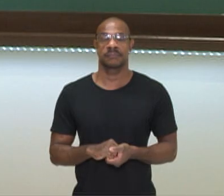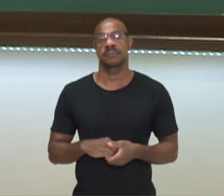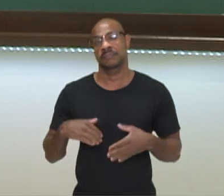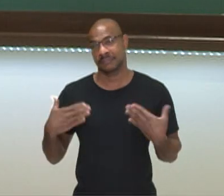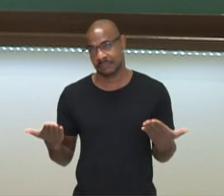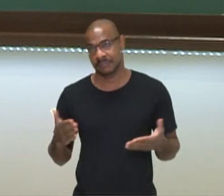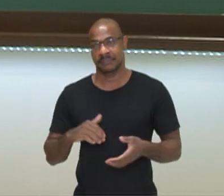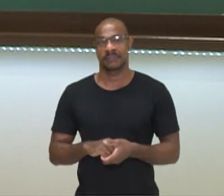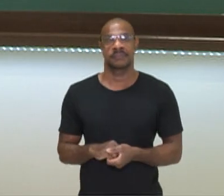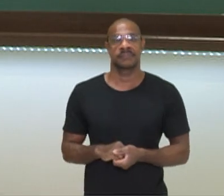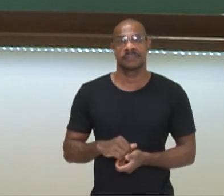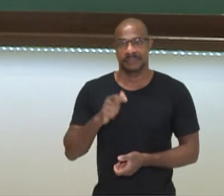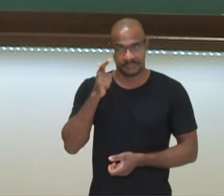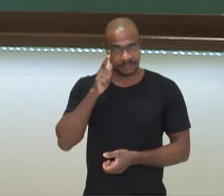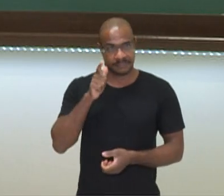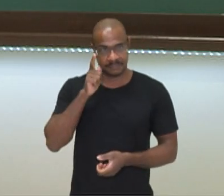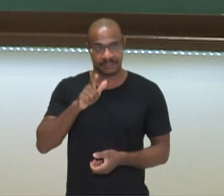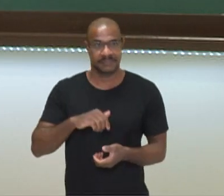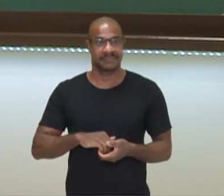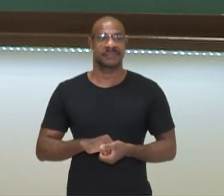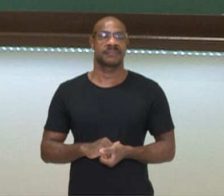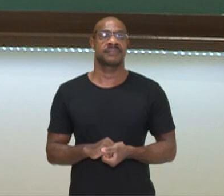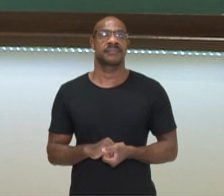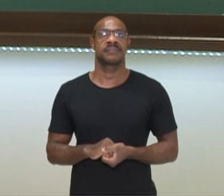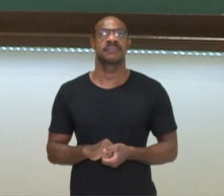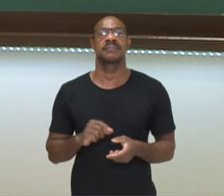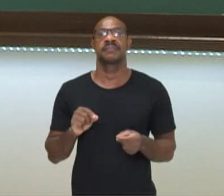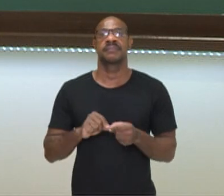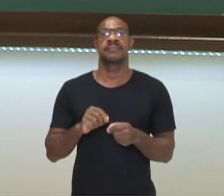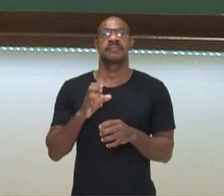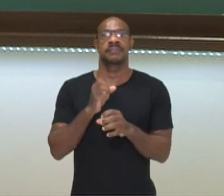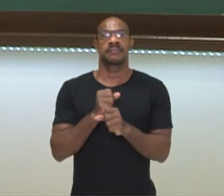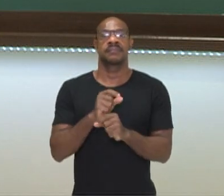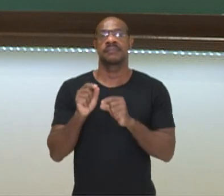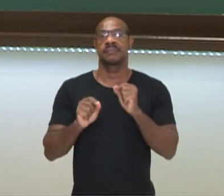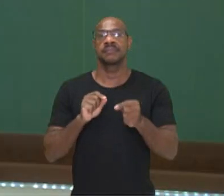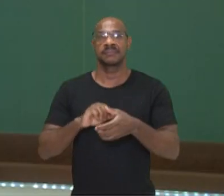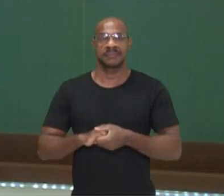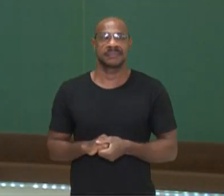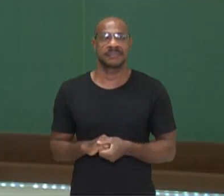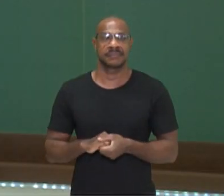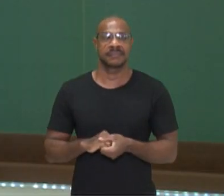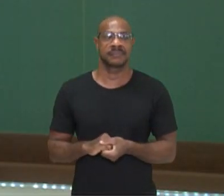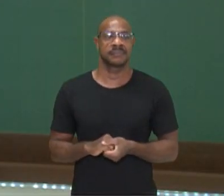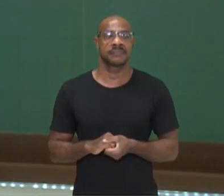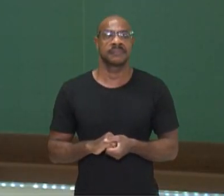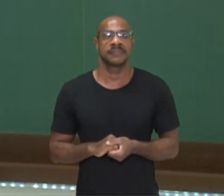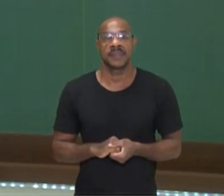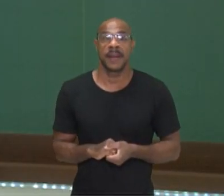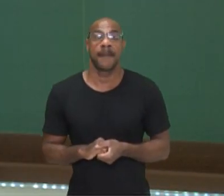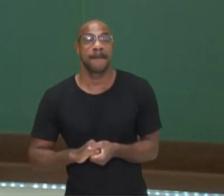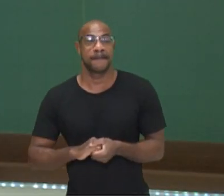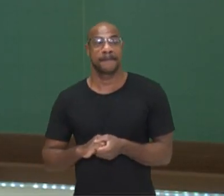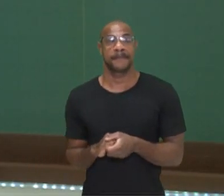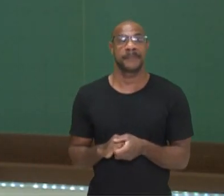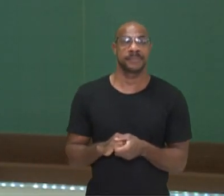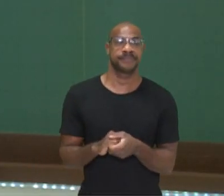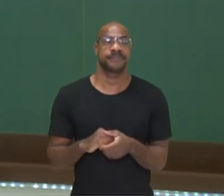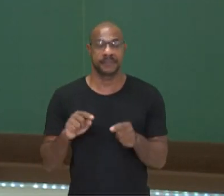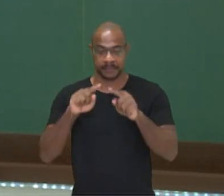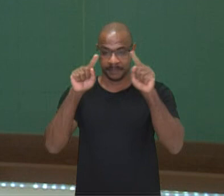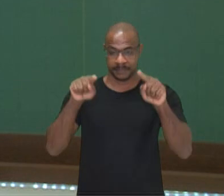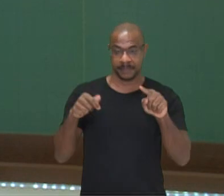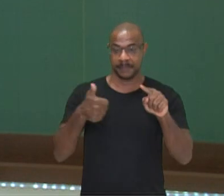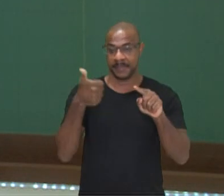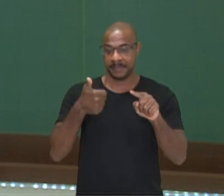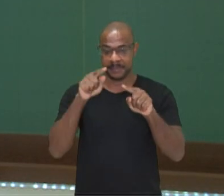E aí, pessoal, fizeram? Então, o que eu vou resolver? Primeiro, parênteses. E reparem o seguinte, ó, o parênteses